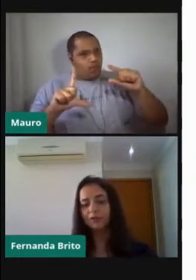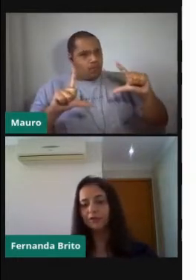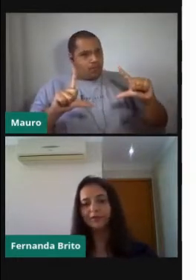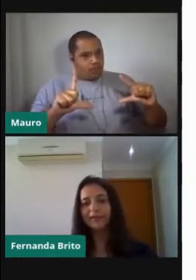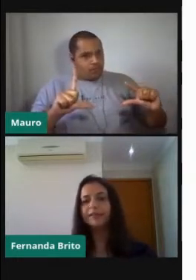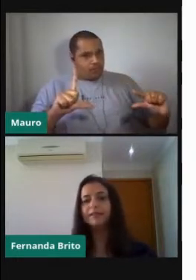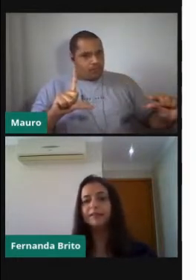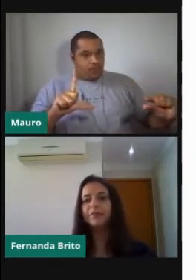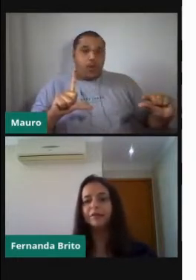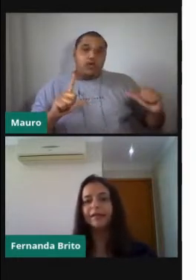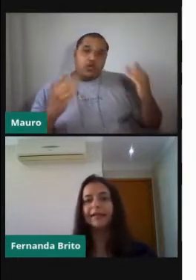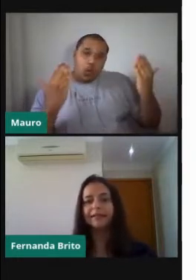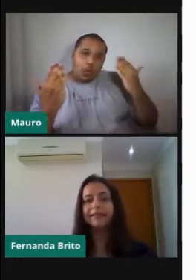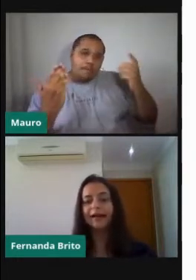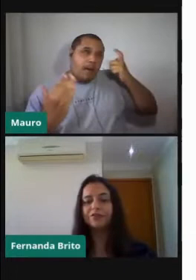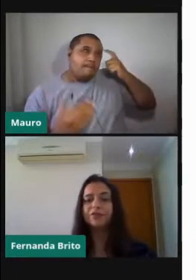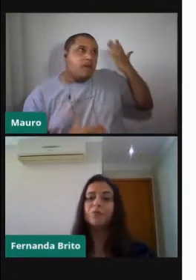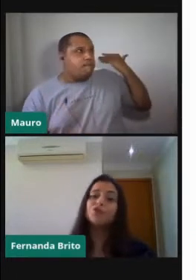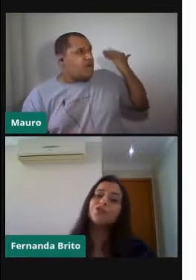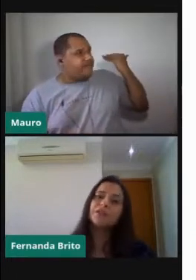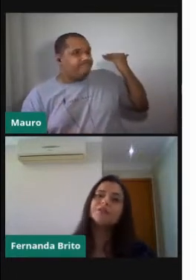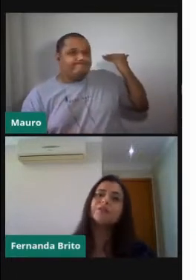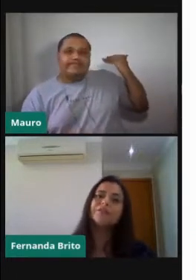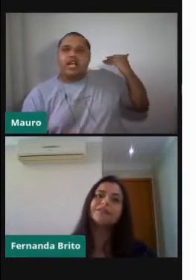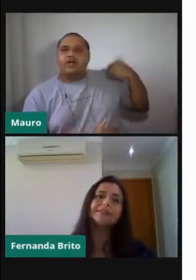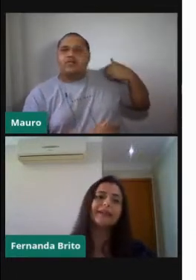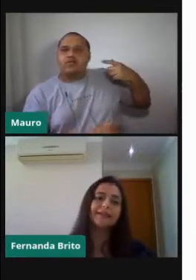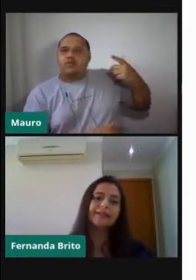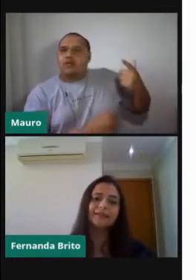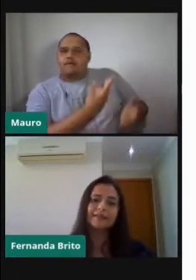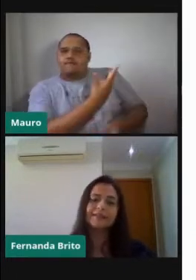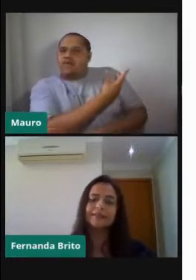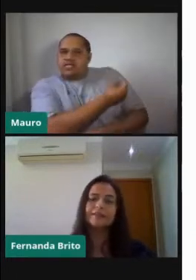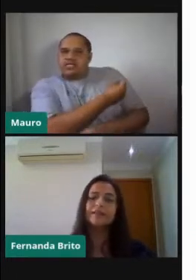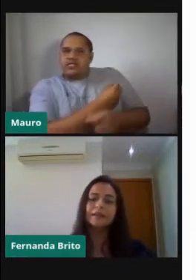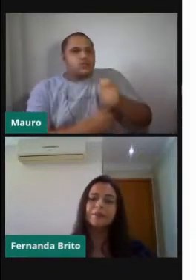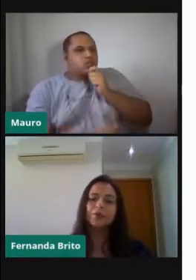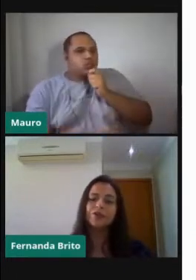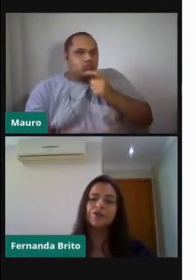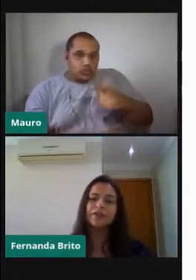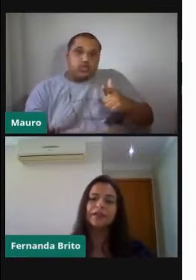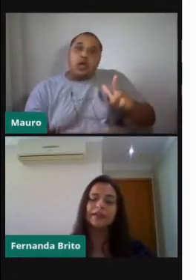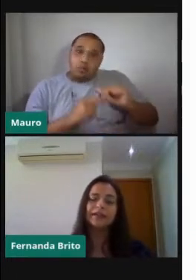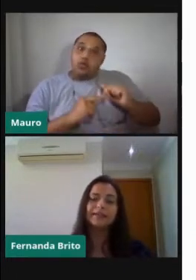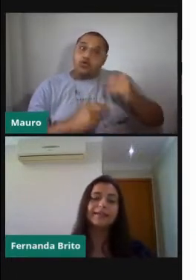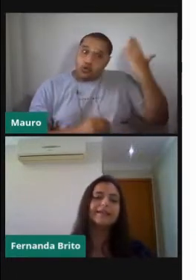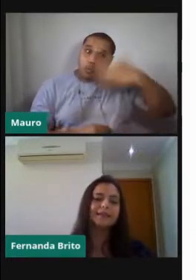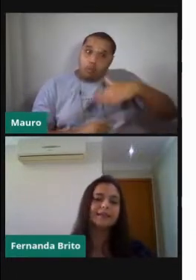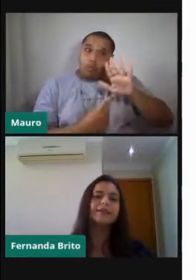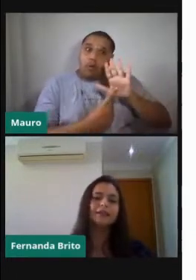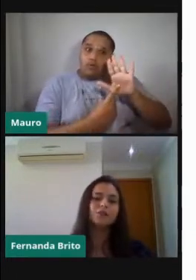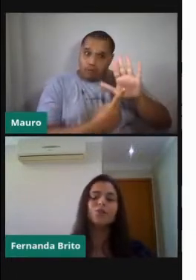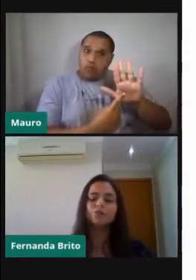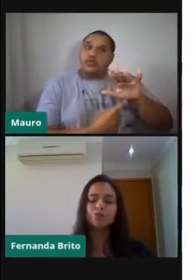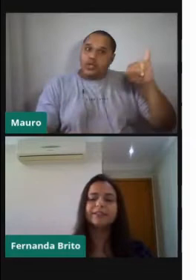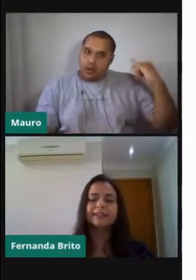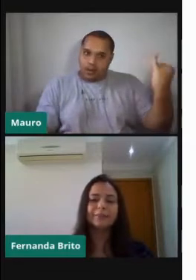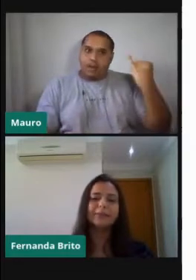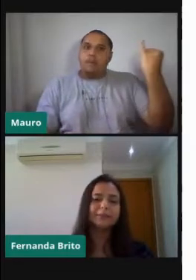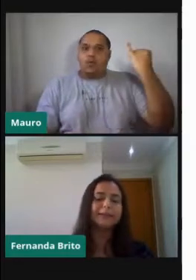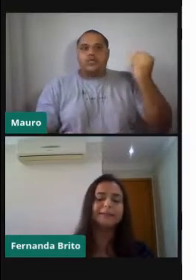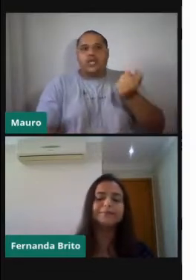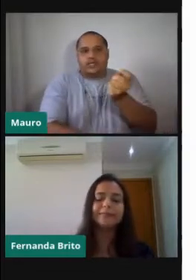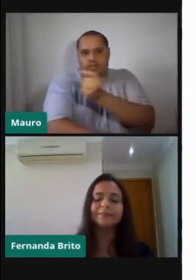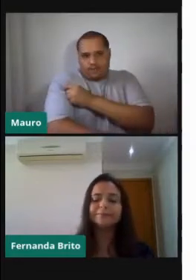quando a vacina ainda não era uma realidade. Então, mostrando a eficiência que a vacina pode exercer no controle